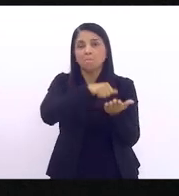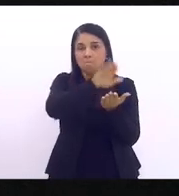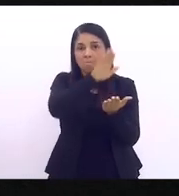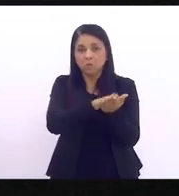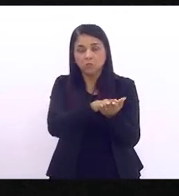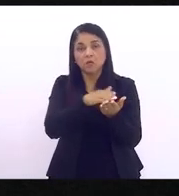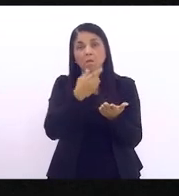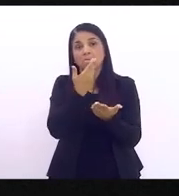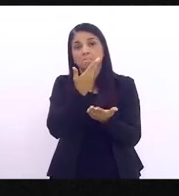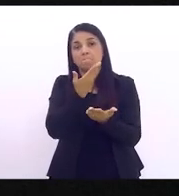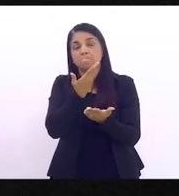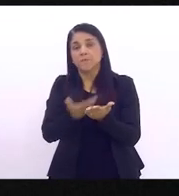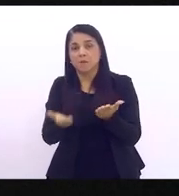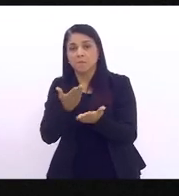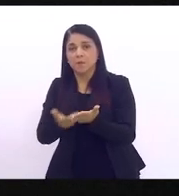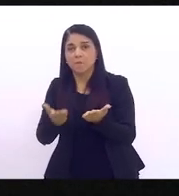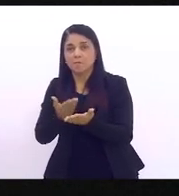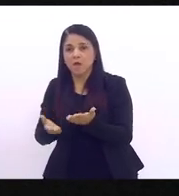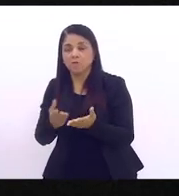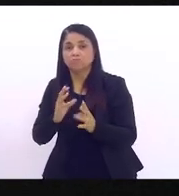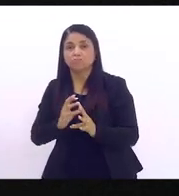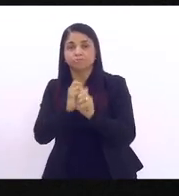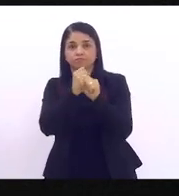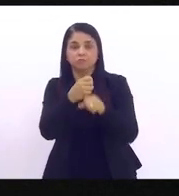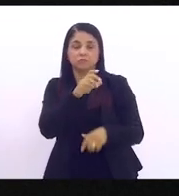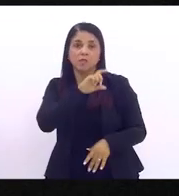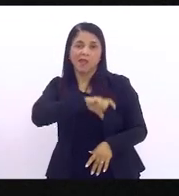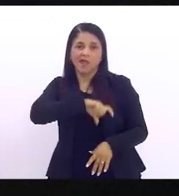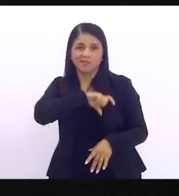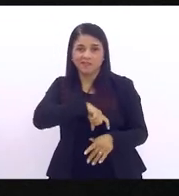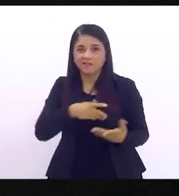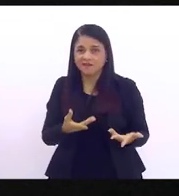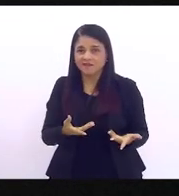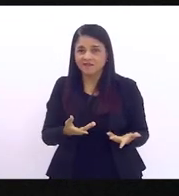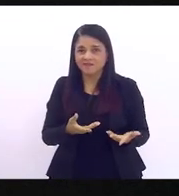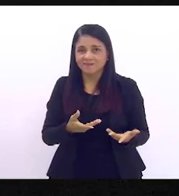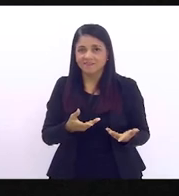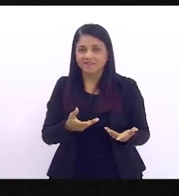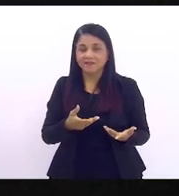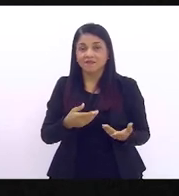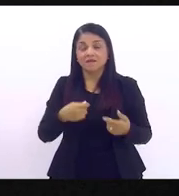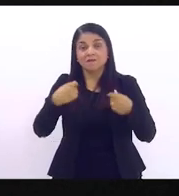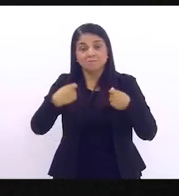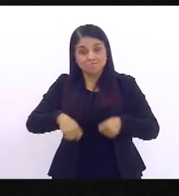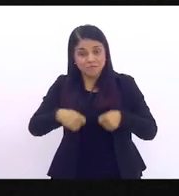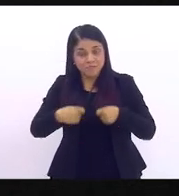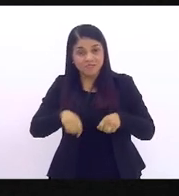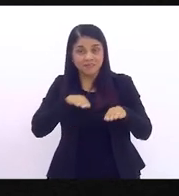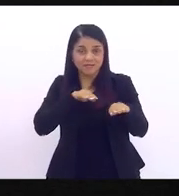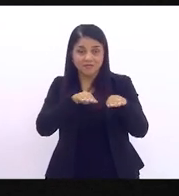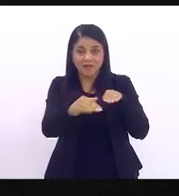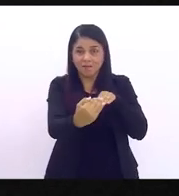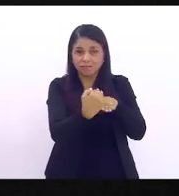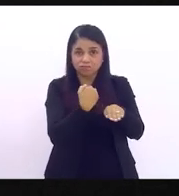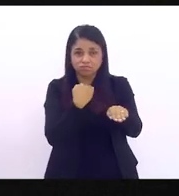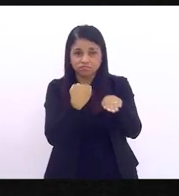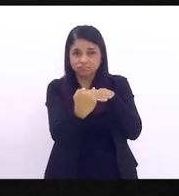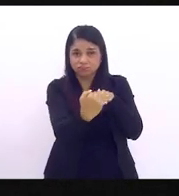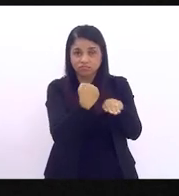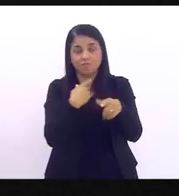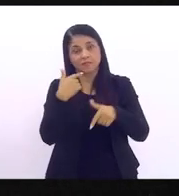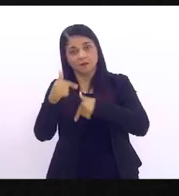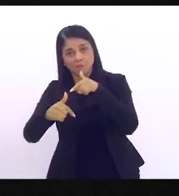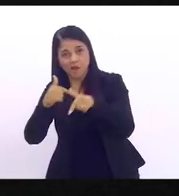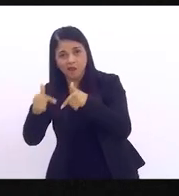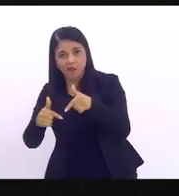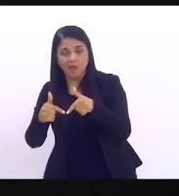perdendo a sua carteira e a maioria dessas pessoas estão perdendo a carteira dependem da Via para trabalhar para se sustentar